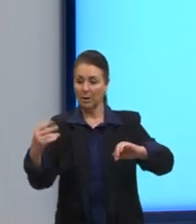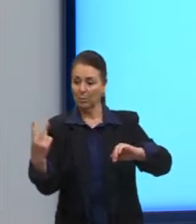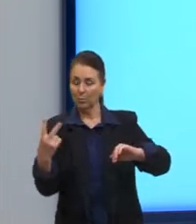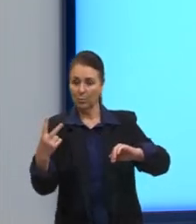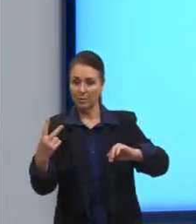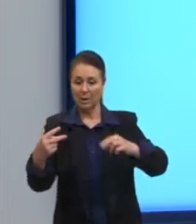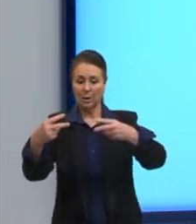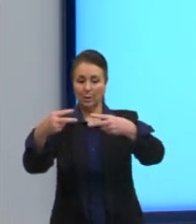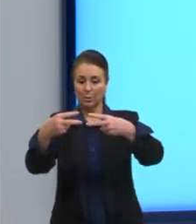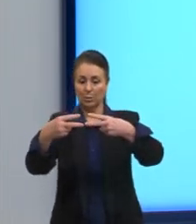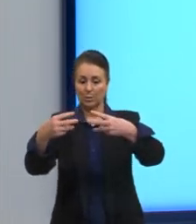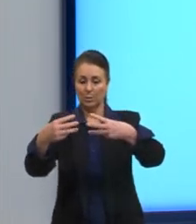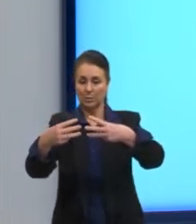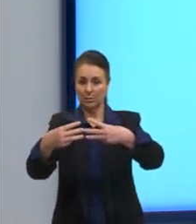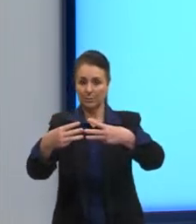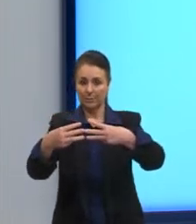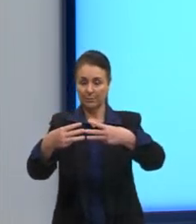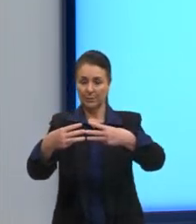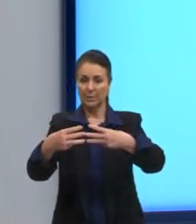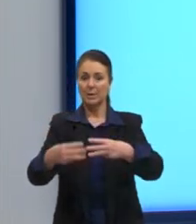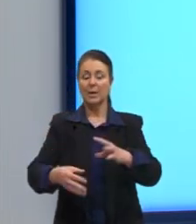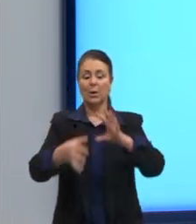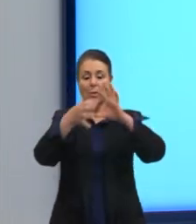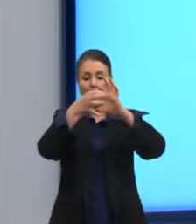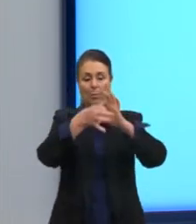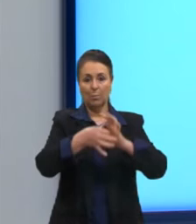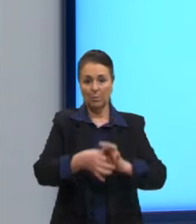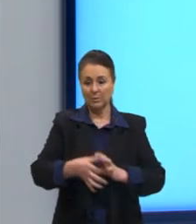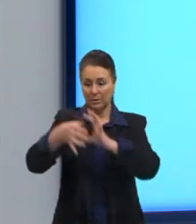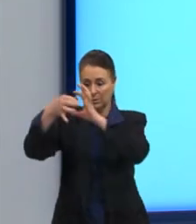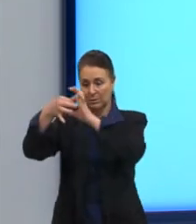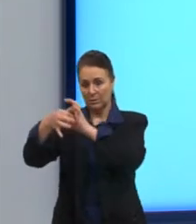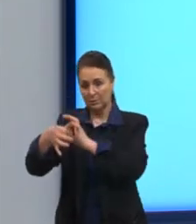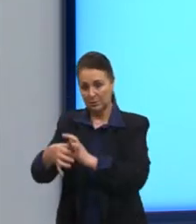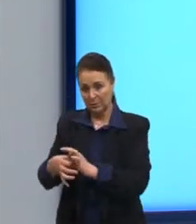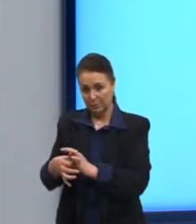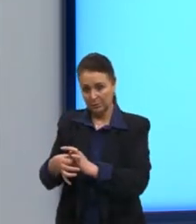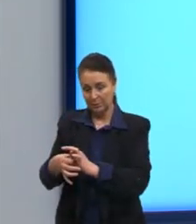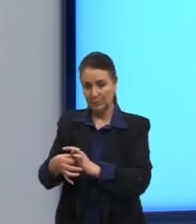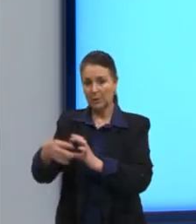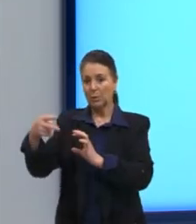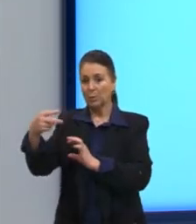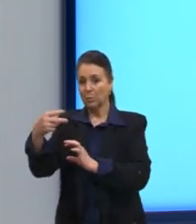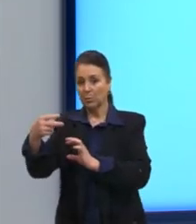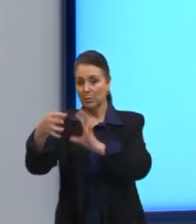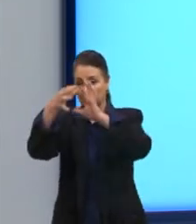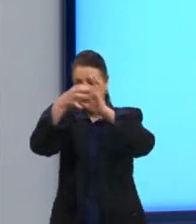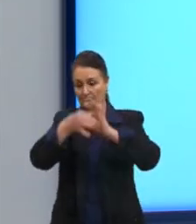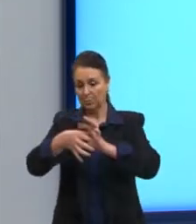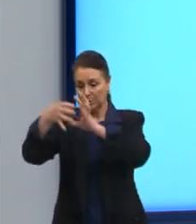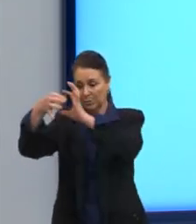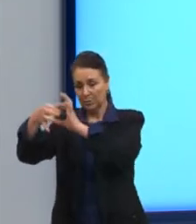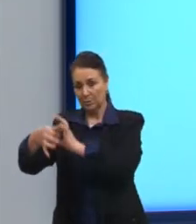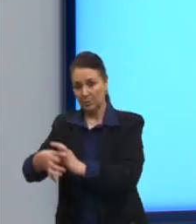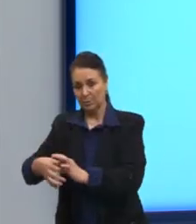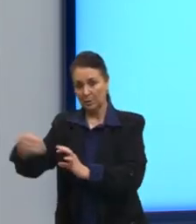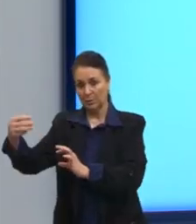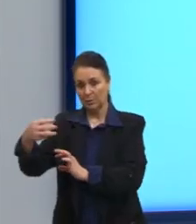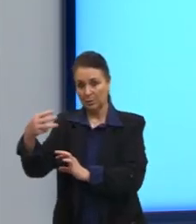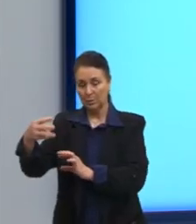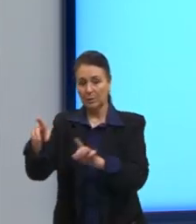triplo a ligação ocorre entre os alcenos os alcinos os hienos usaram Mágicos e